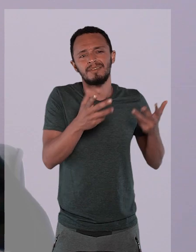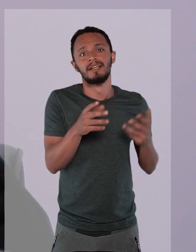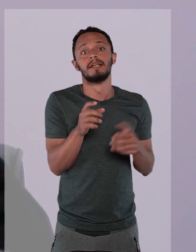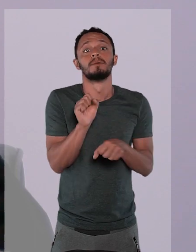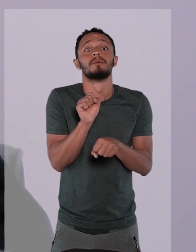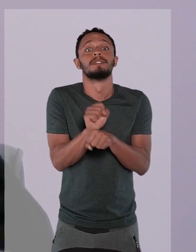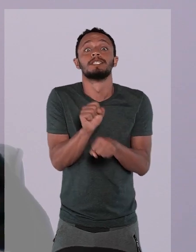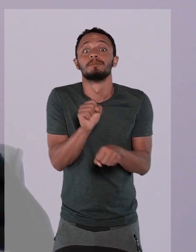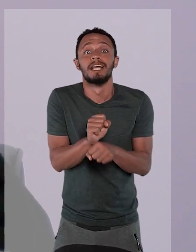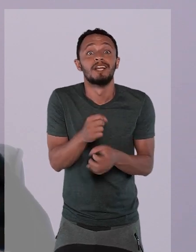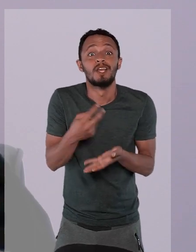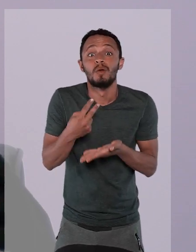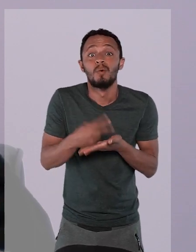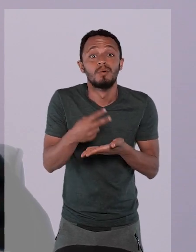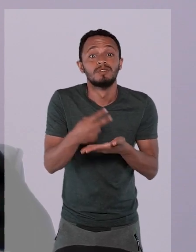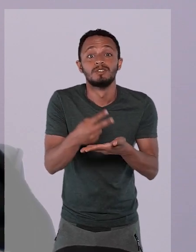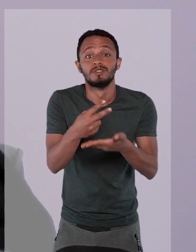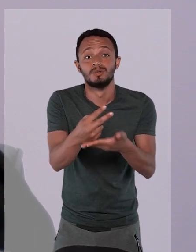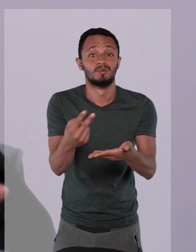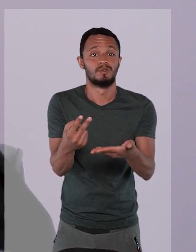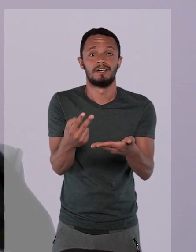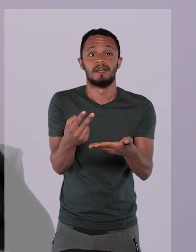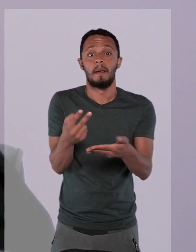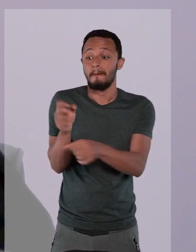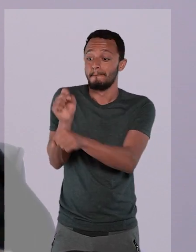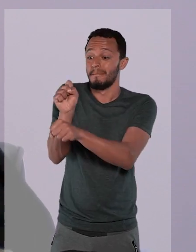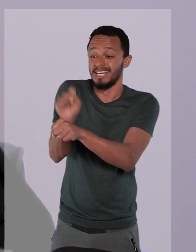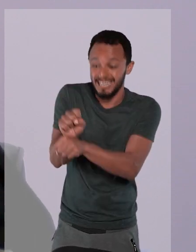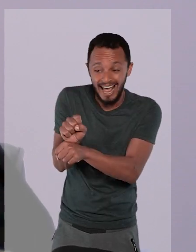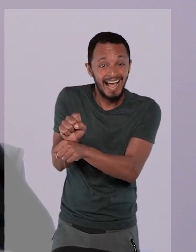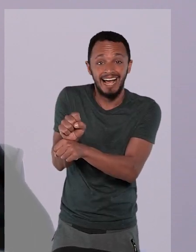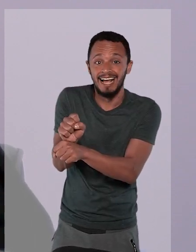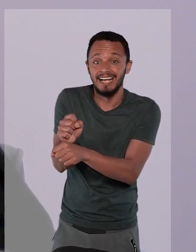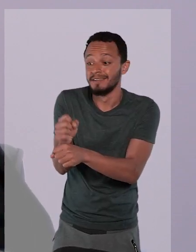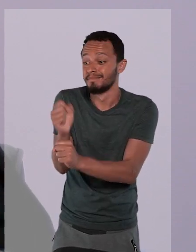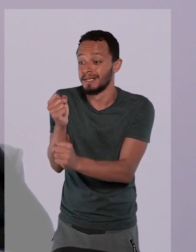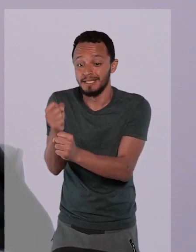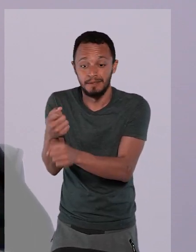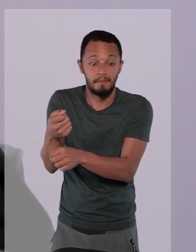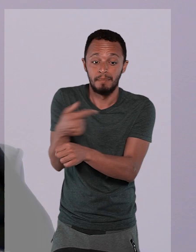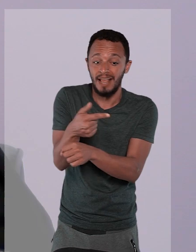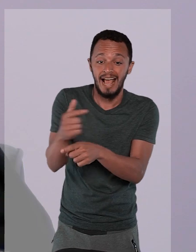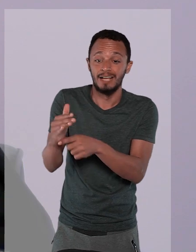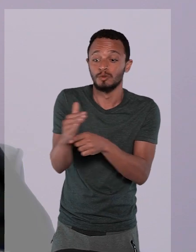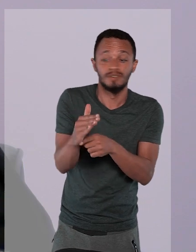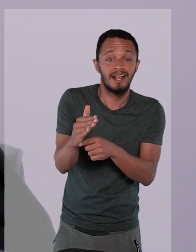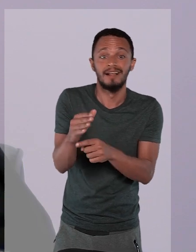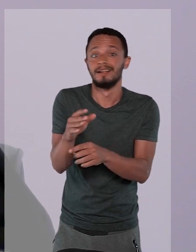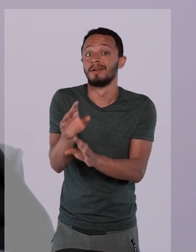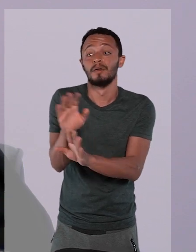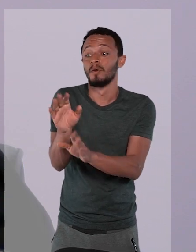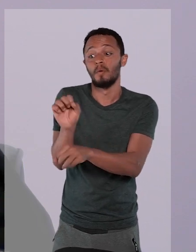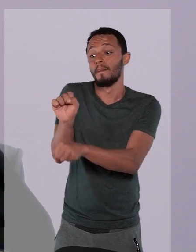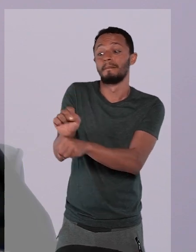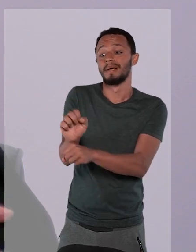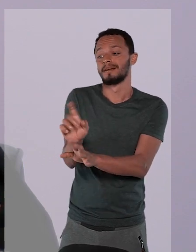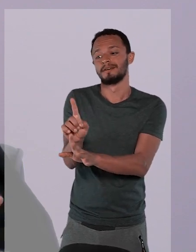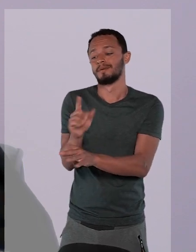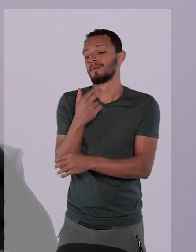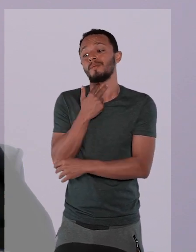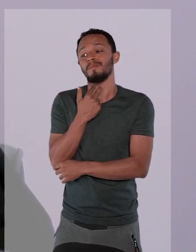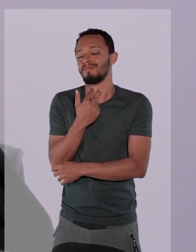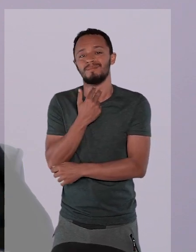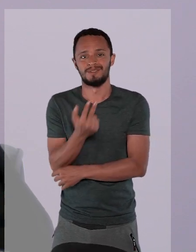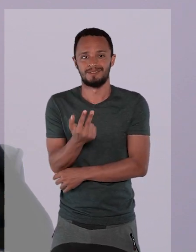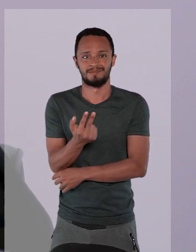não sei, nós continuamos a ser, nós empobrecemos tanto também o nosso agente, se você pensar que